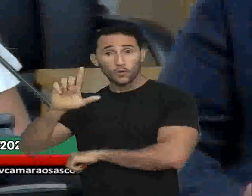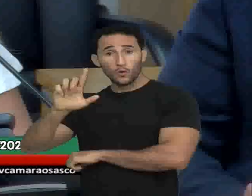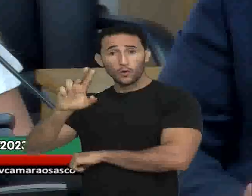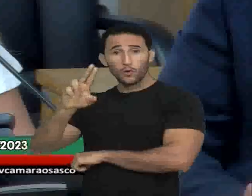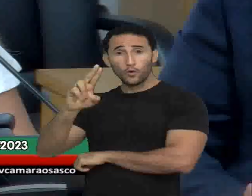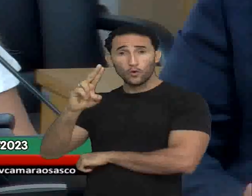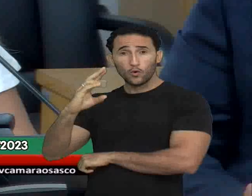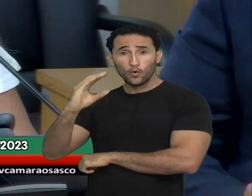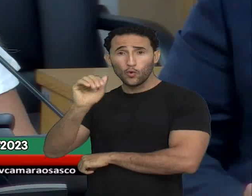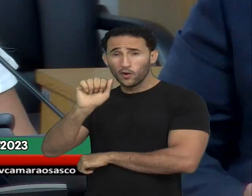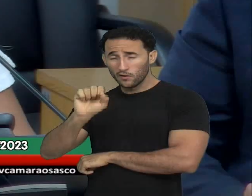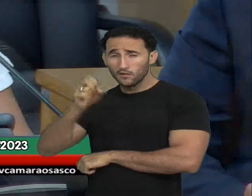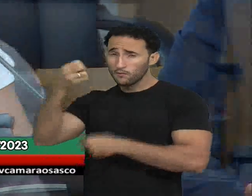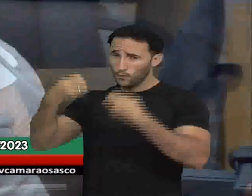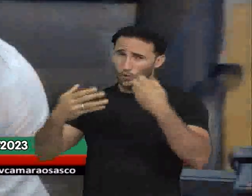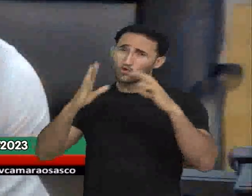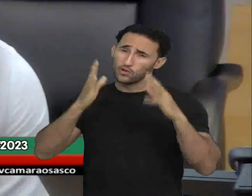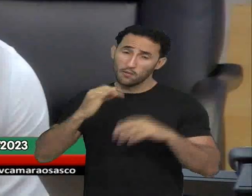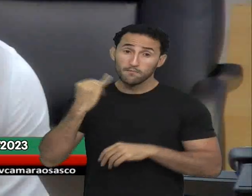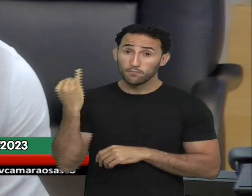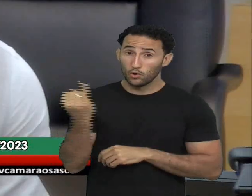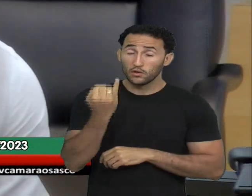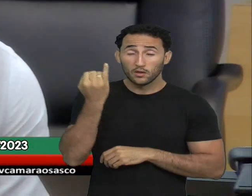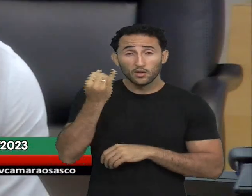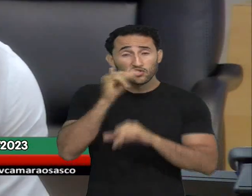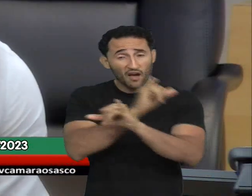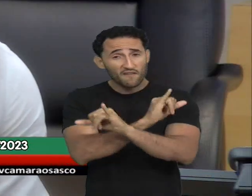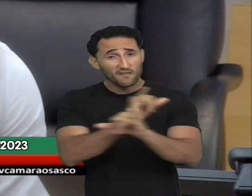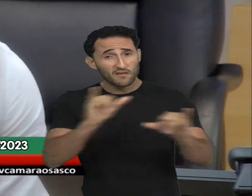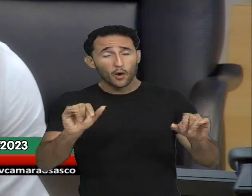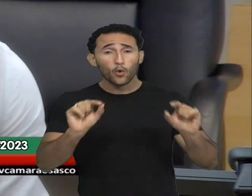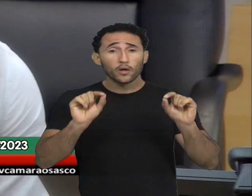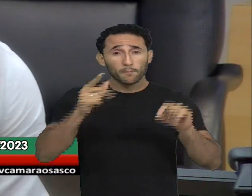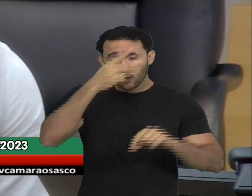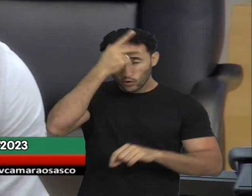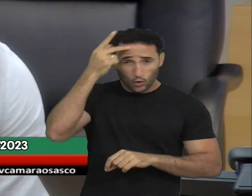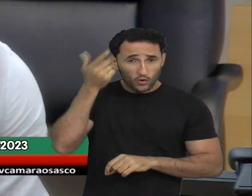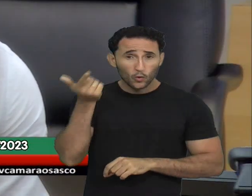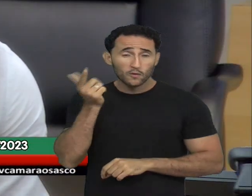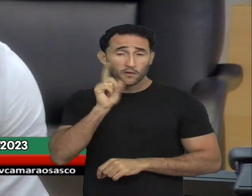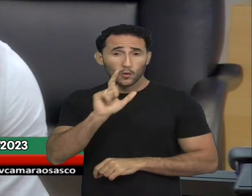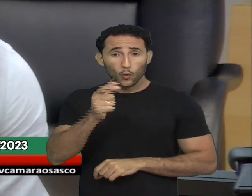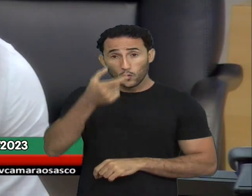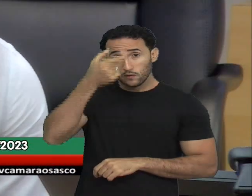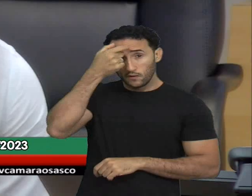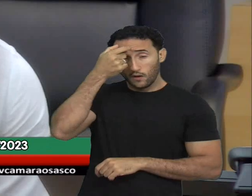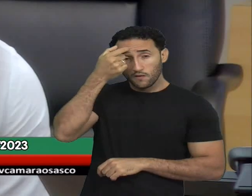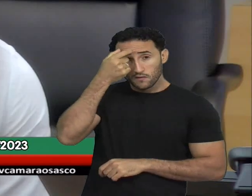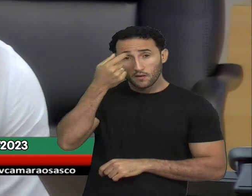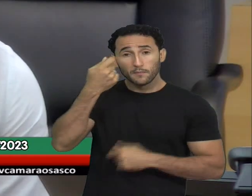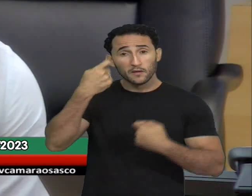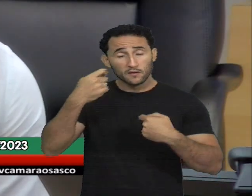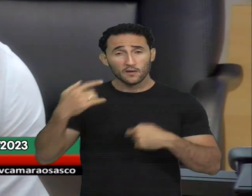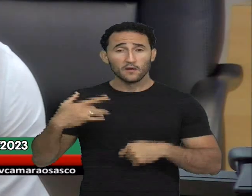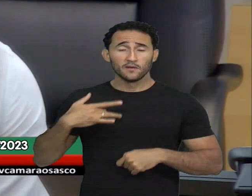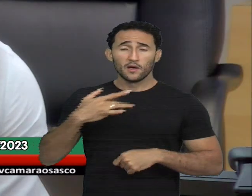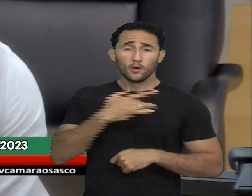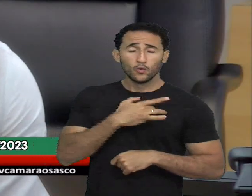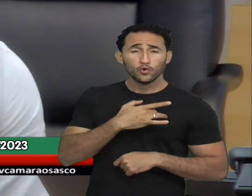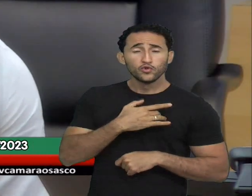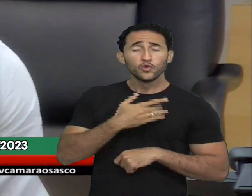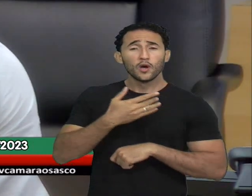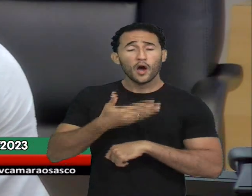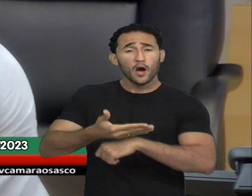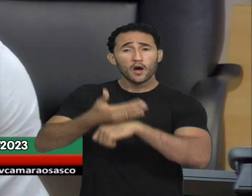está conscientizando as pessoas, né, na prevenção das doenças, tá, para a gente evitar que chegue nesse ponto muito